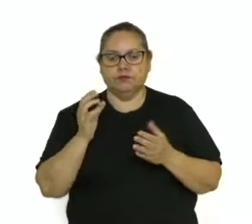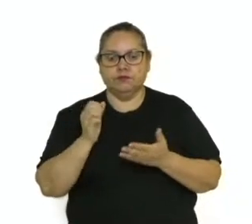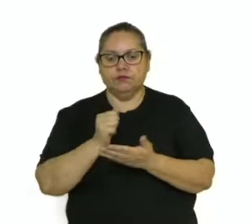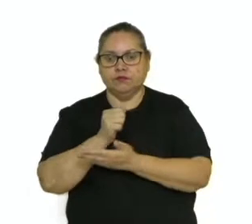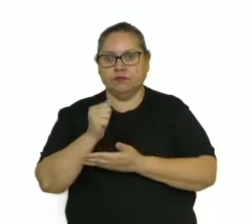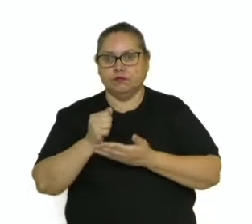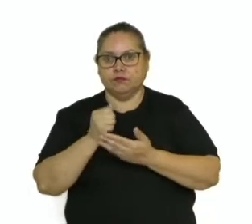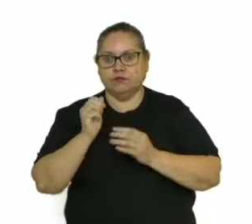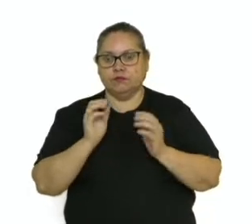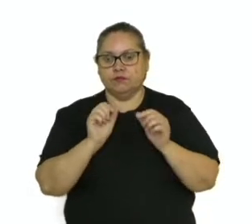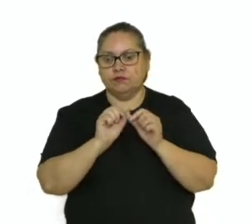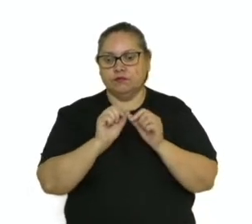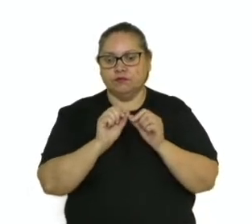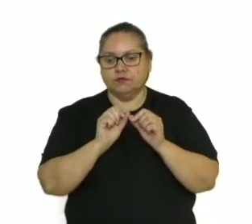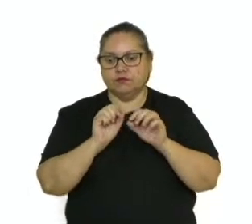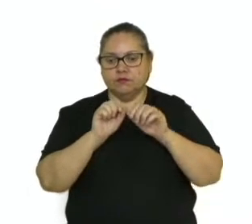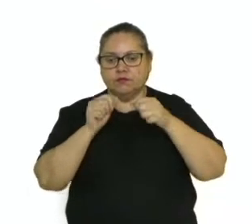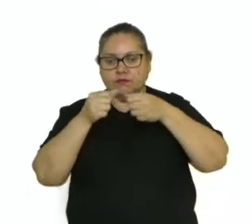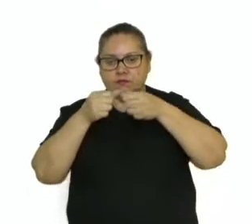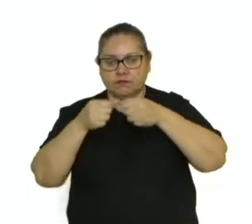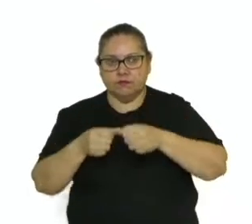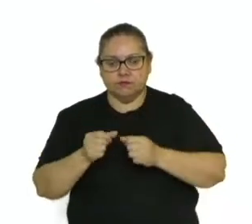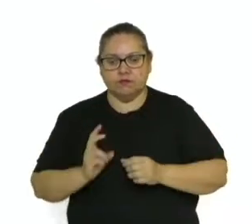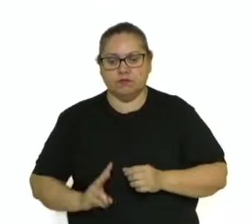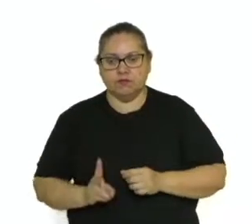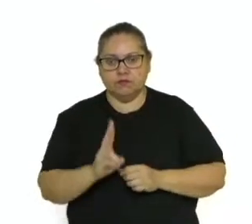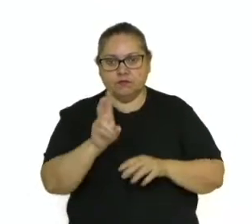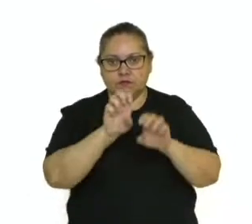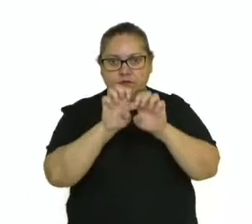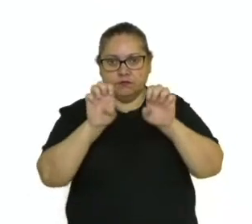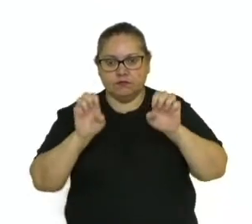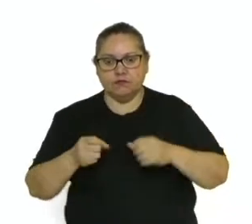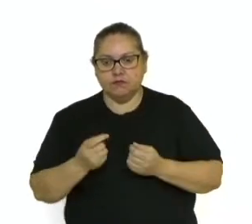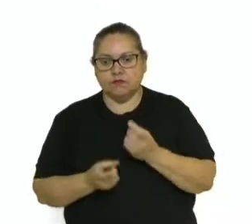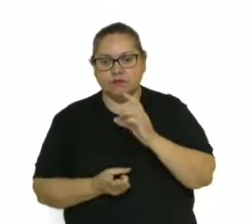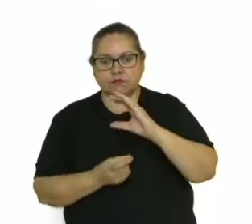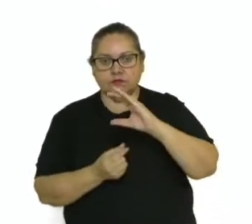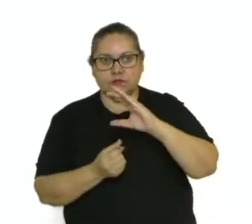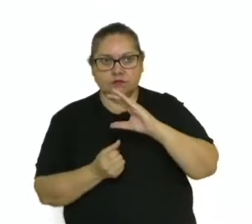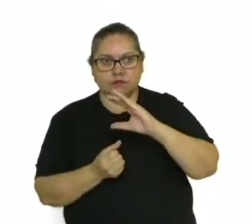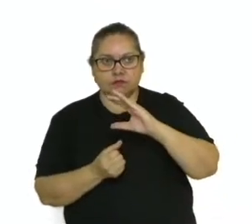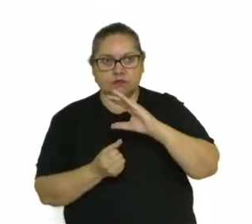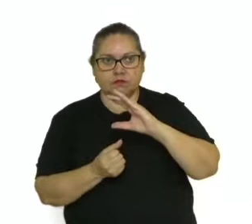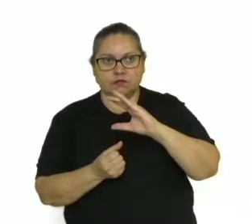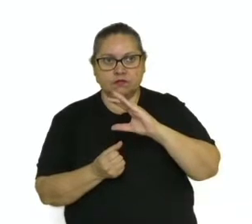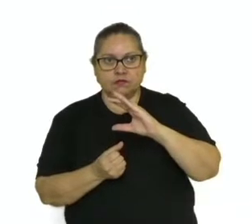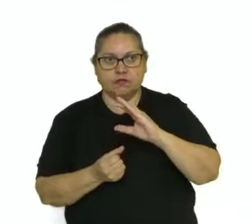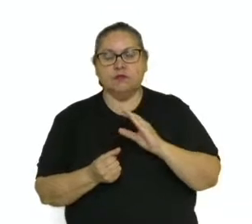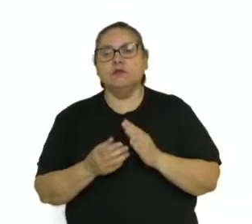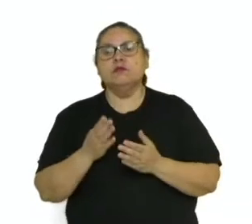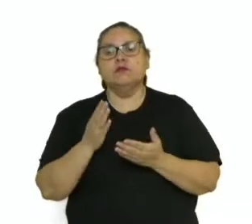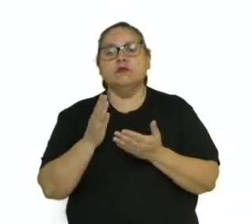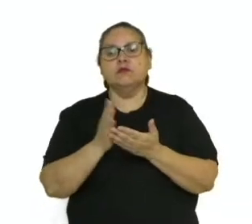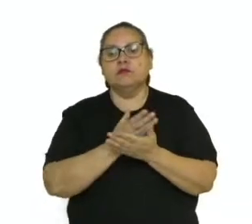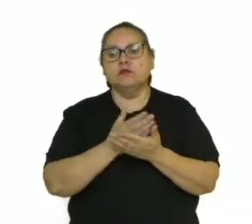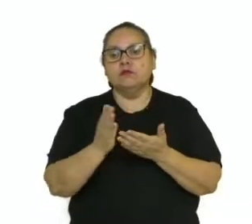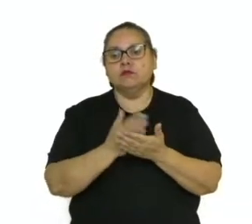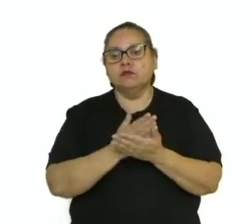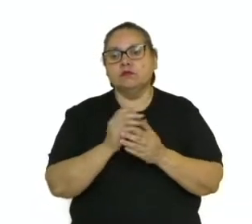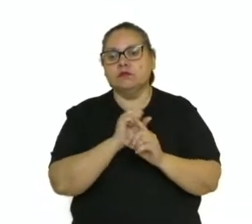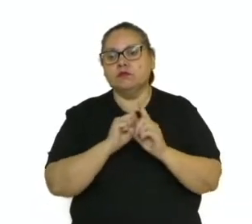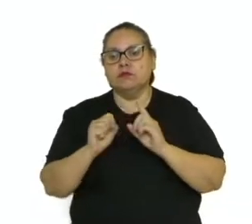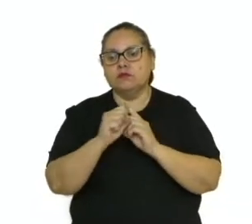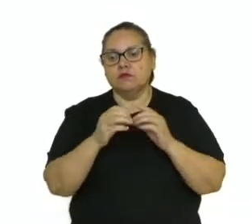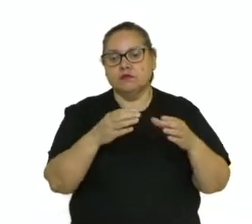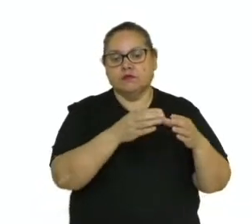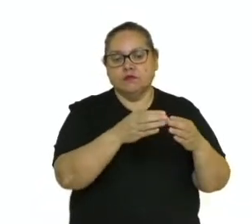para a formação, consolidação e continuidade do sistema capitalista, é a divisão da sociedade em